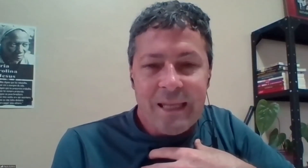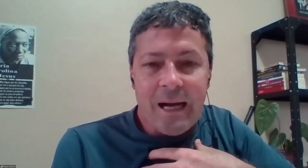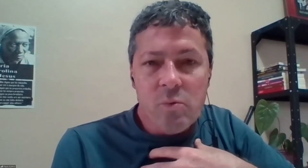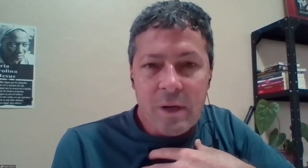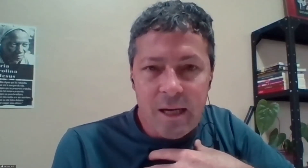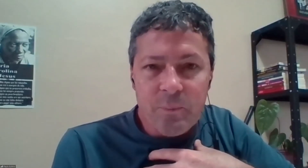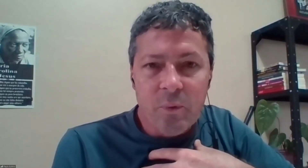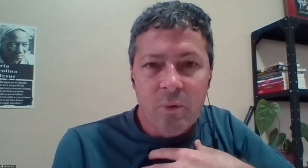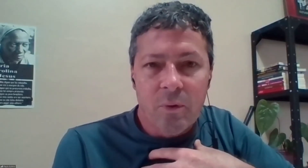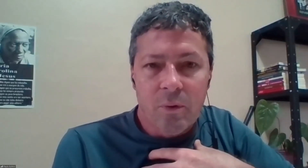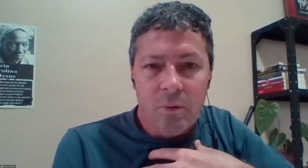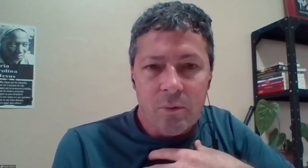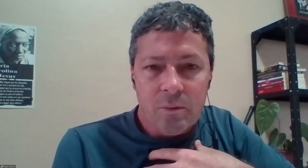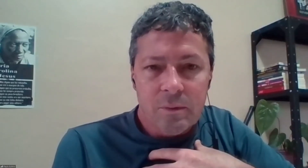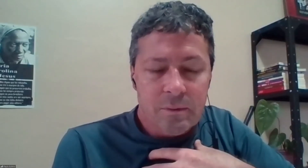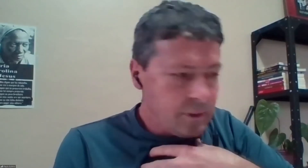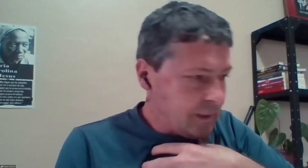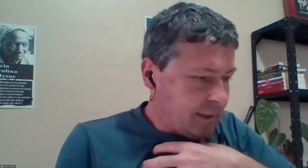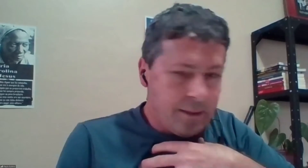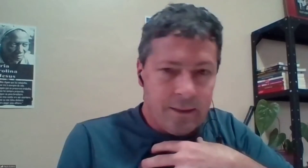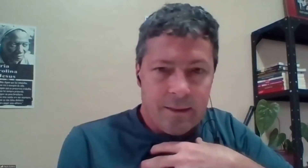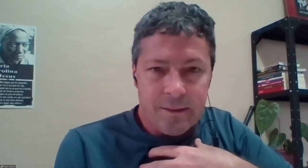Porque há um